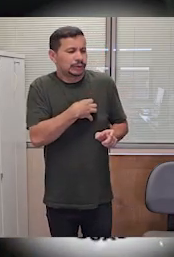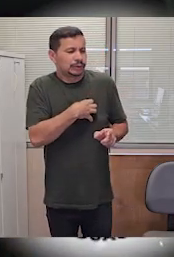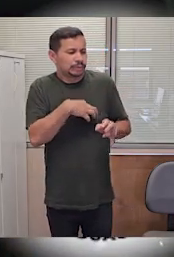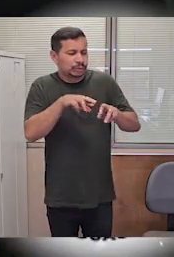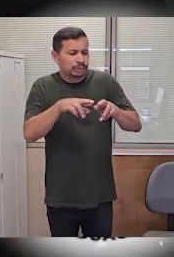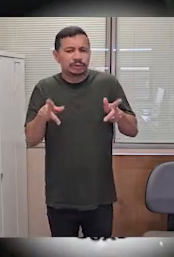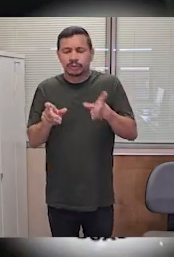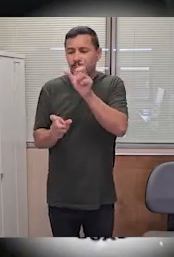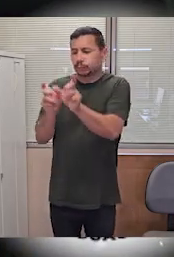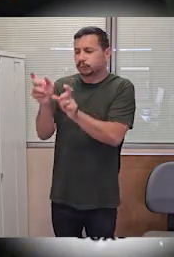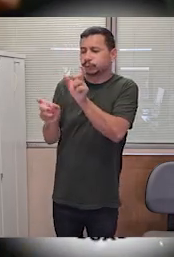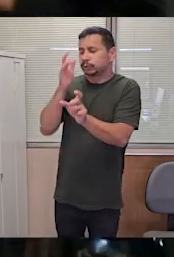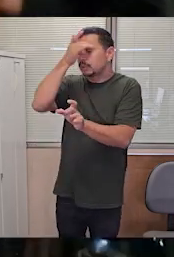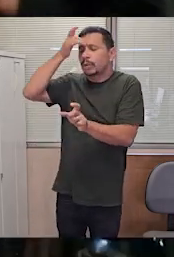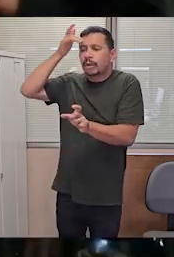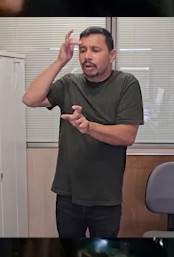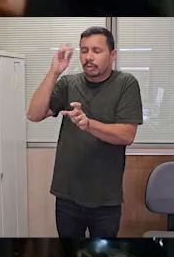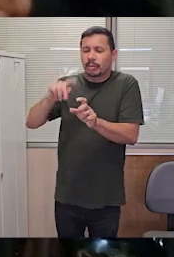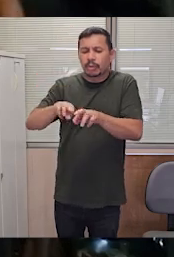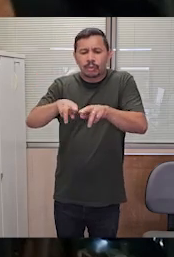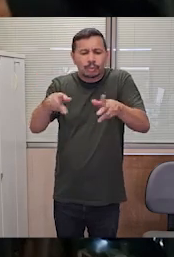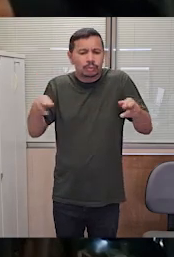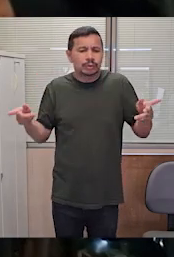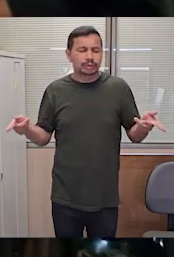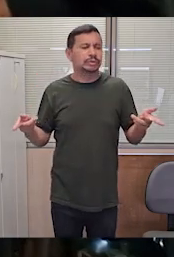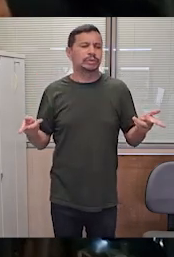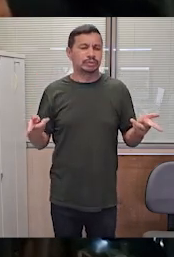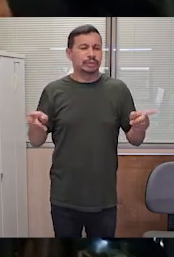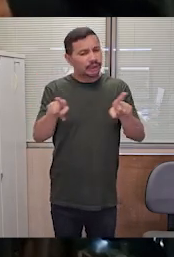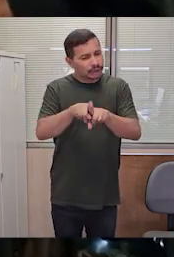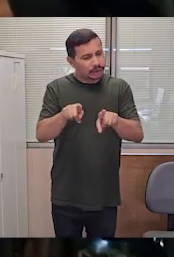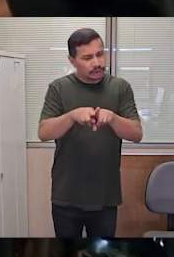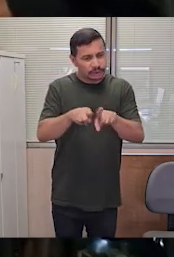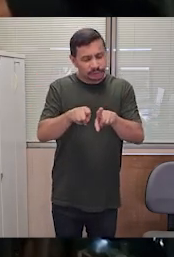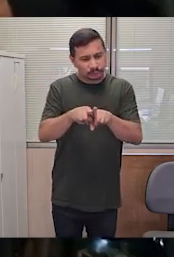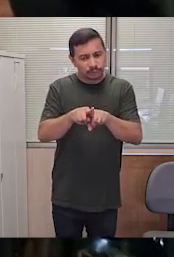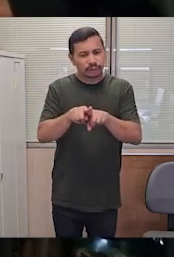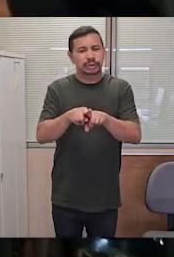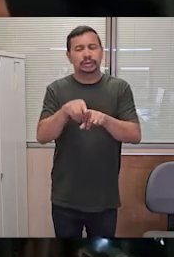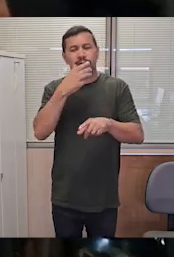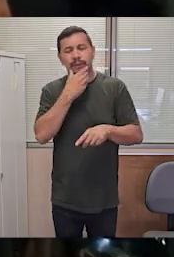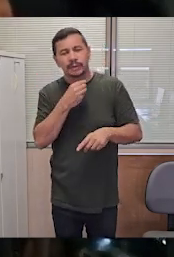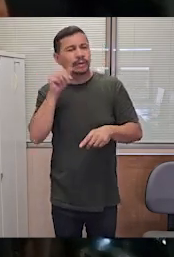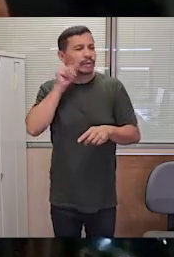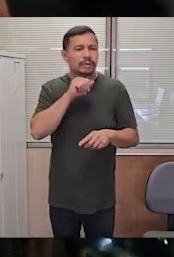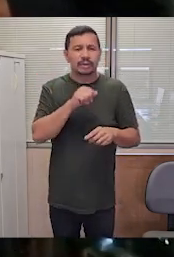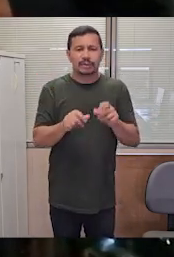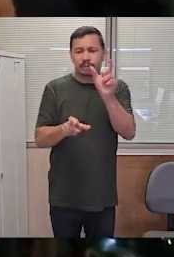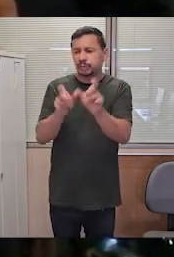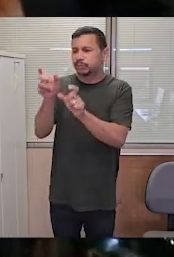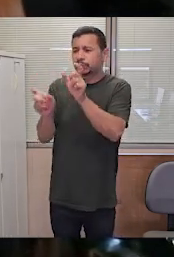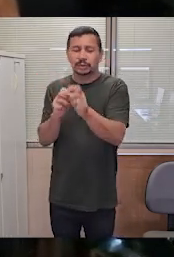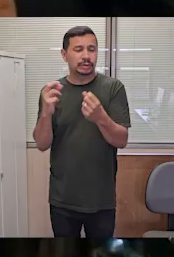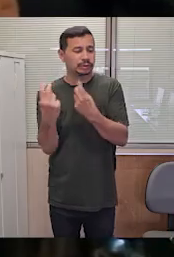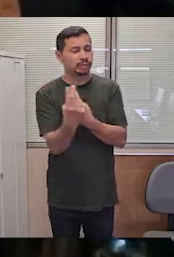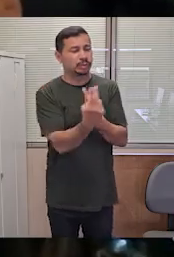características que ele teve. Ele é ser humano tanto quanto os outros, quanto o meu pai, meu outro avô. quanto as minhas duas avós, quanto minha mãe, Mas- meus tios. Ele é um